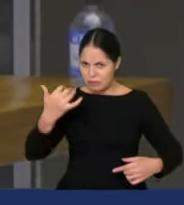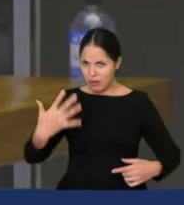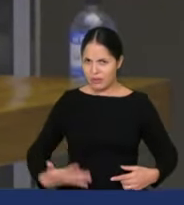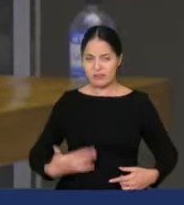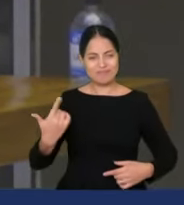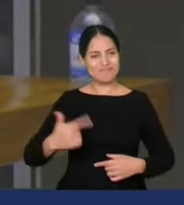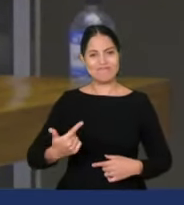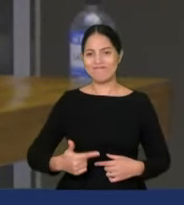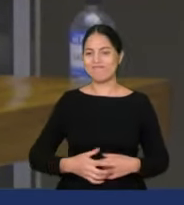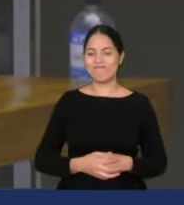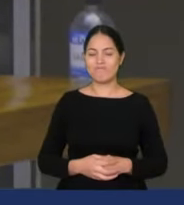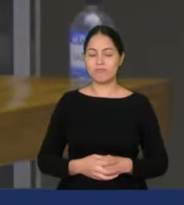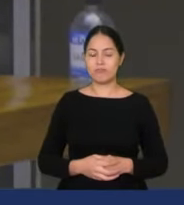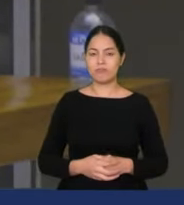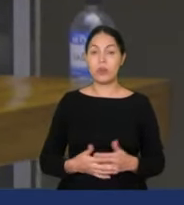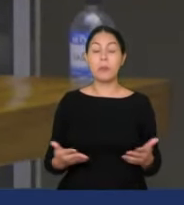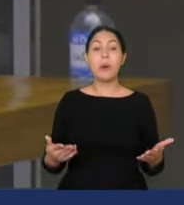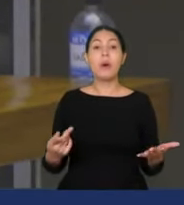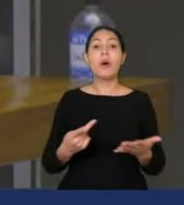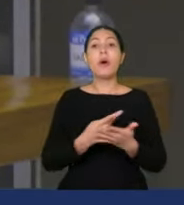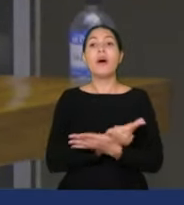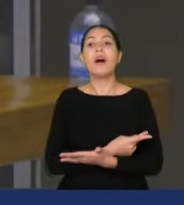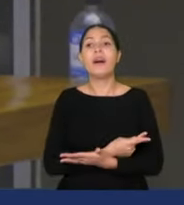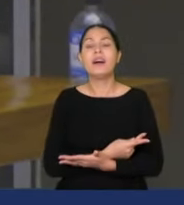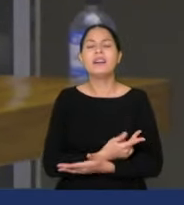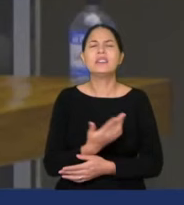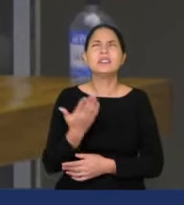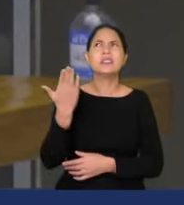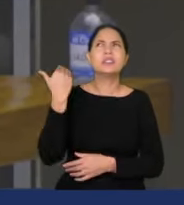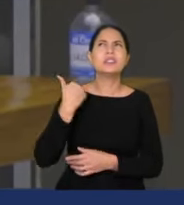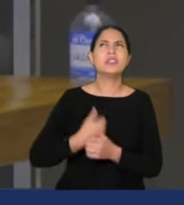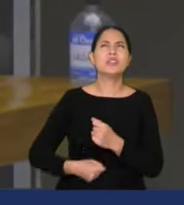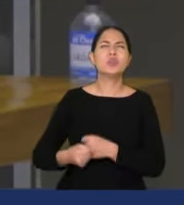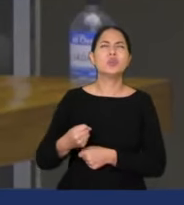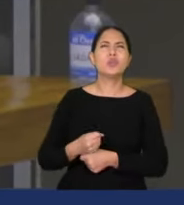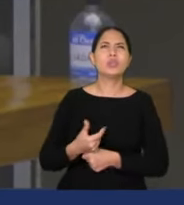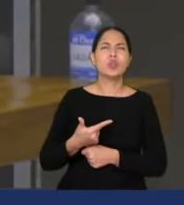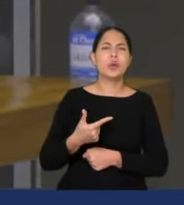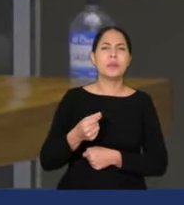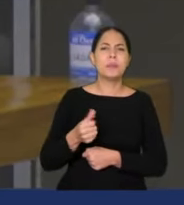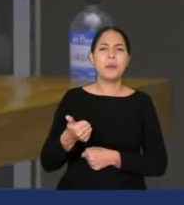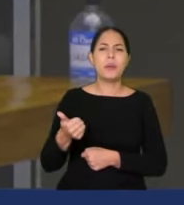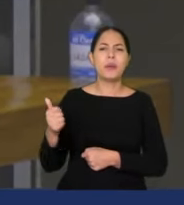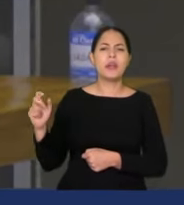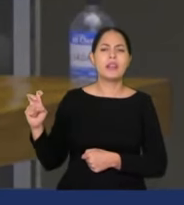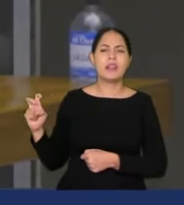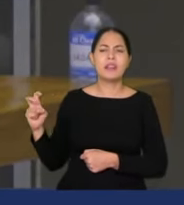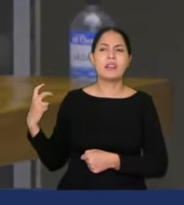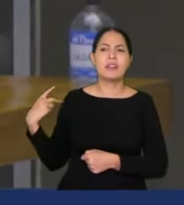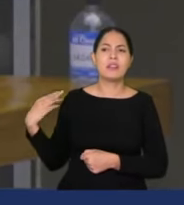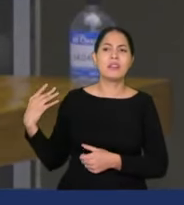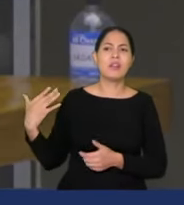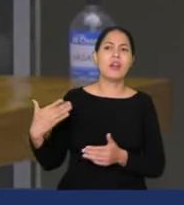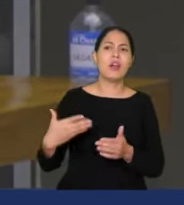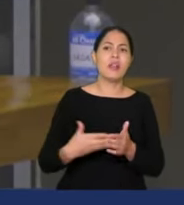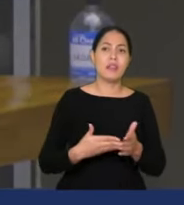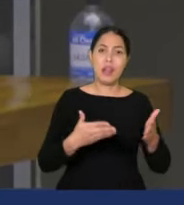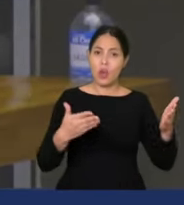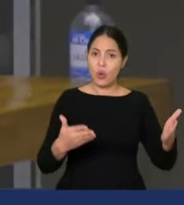Tem esterilizado, desde final de 2015, mais de